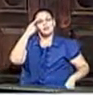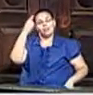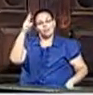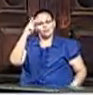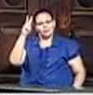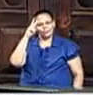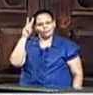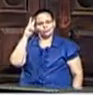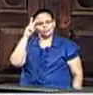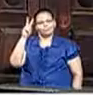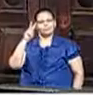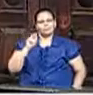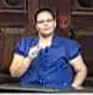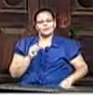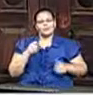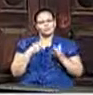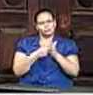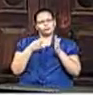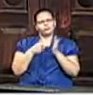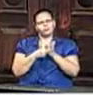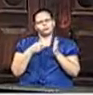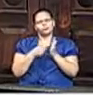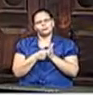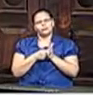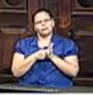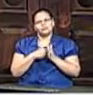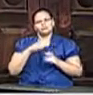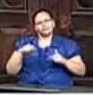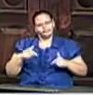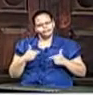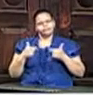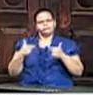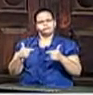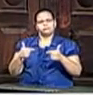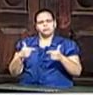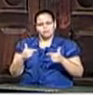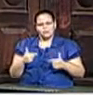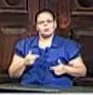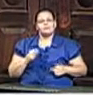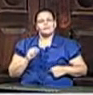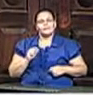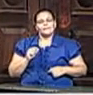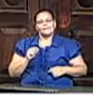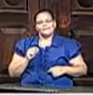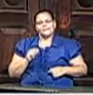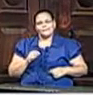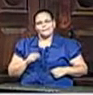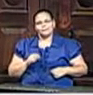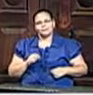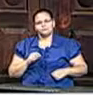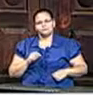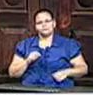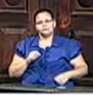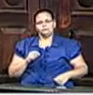senhor presidente, da luta que travamos a partir da Frente Parlamentar Nacionalista,